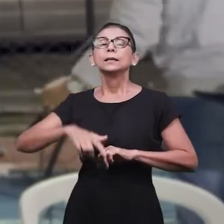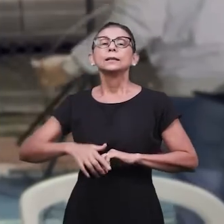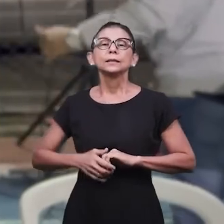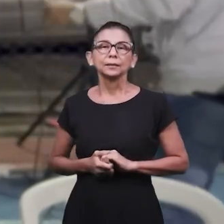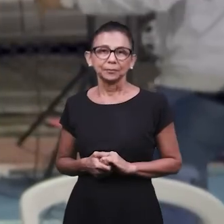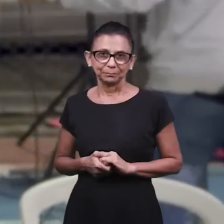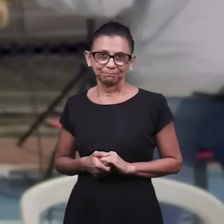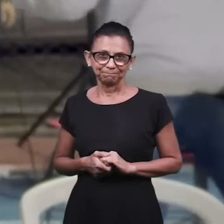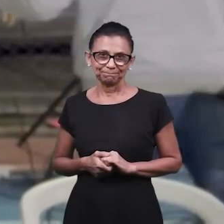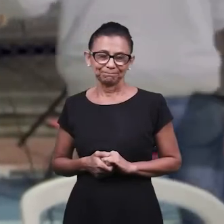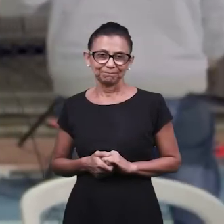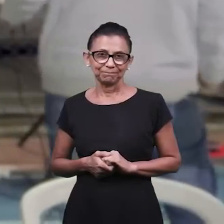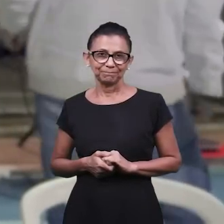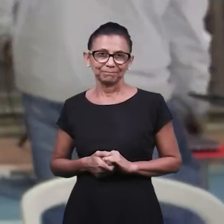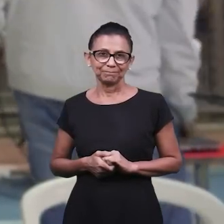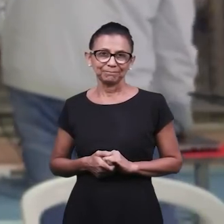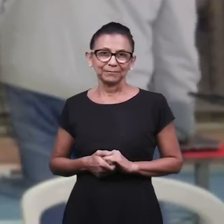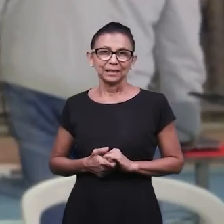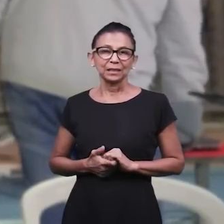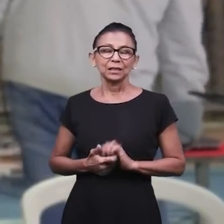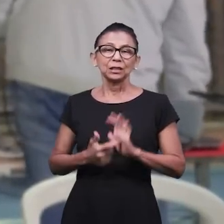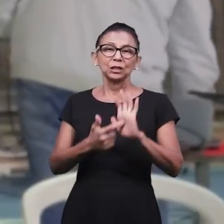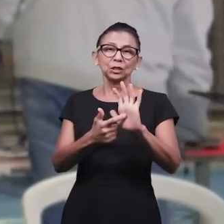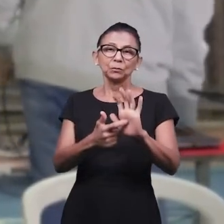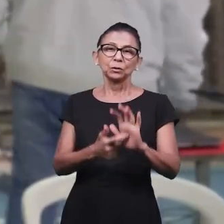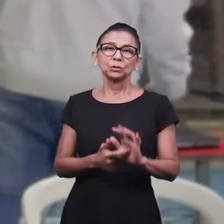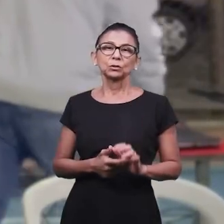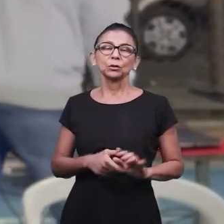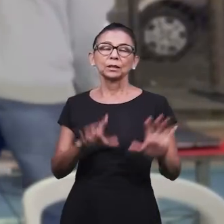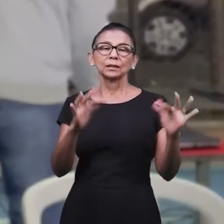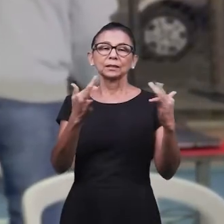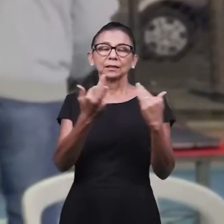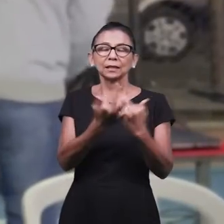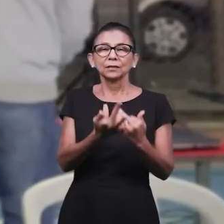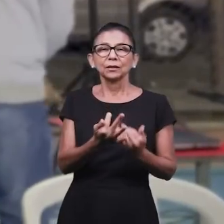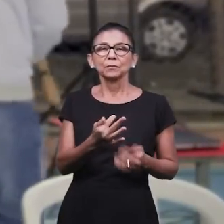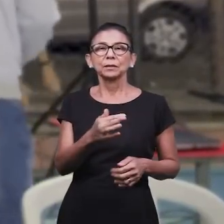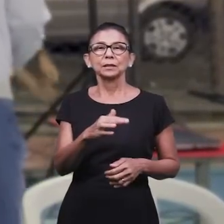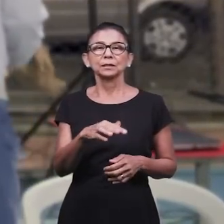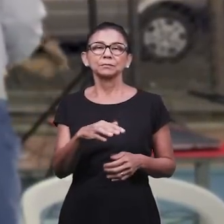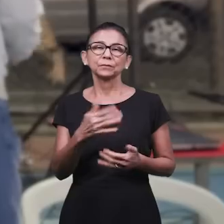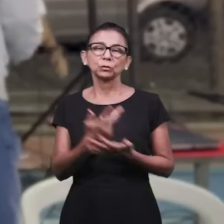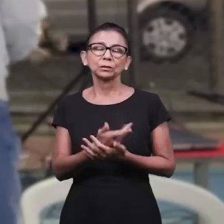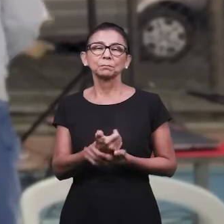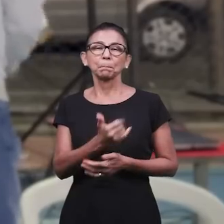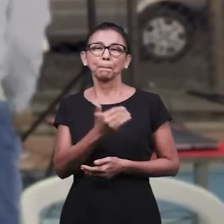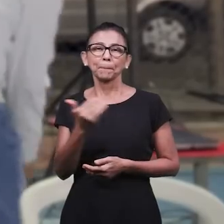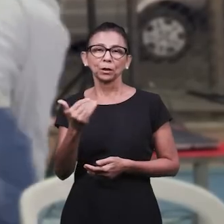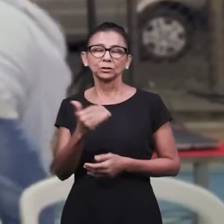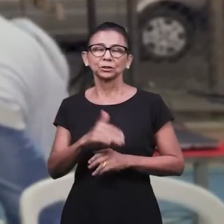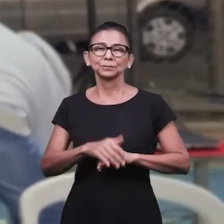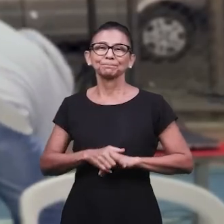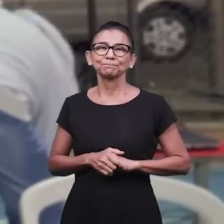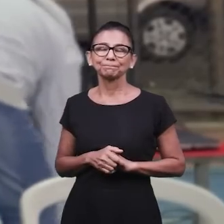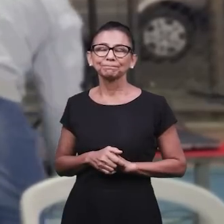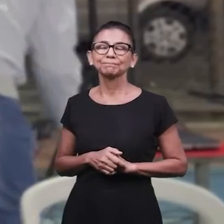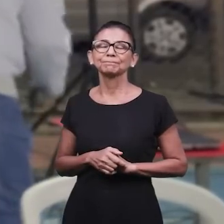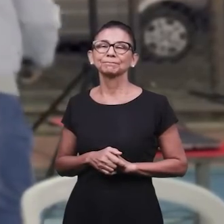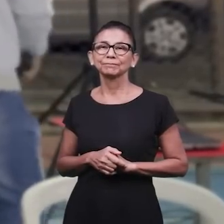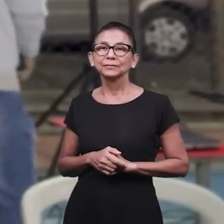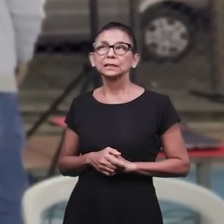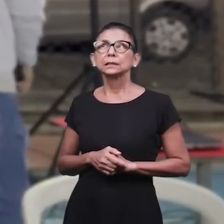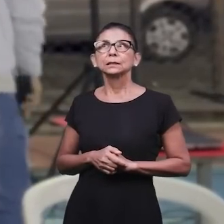lar destroçado por uma perda e o Senhor estaria restaurando a alegria desse lar. E o dom ele se